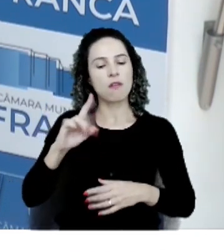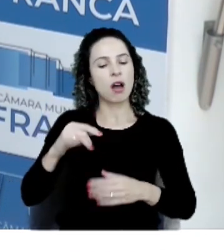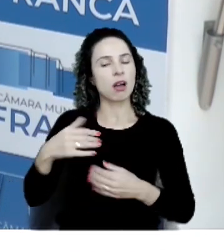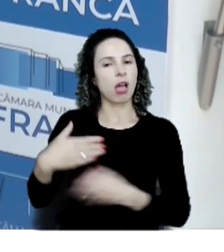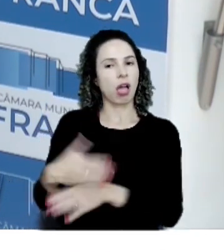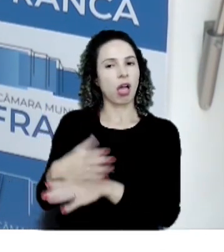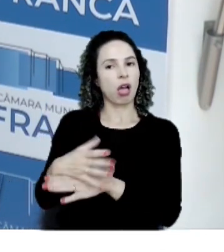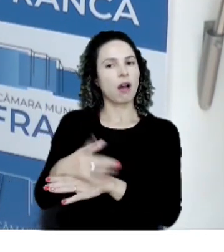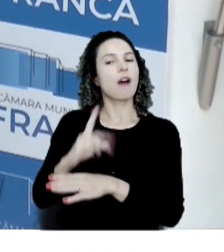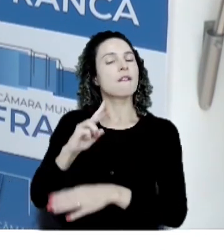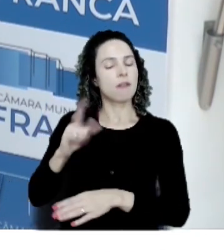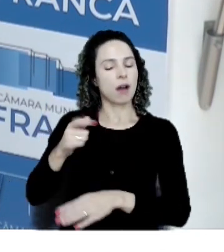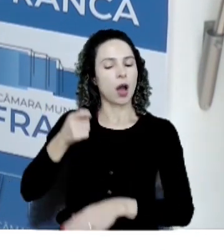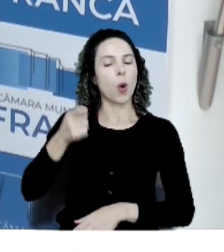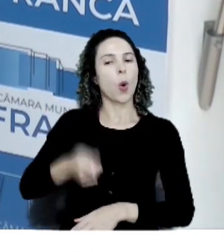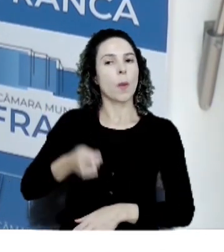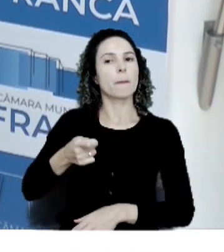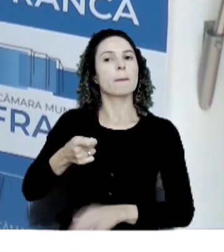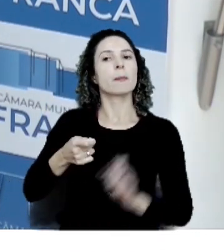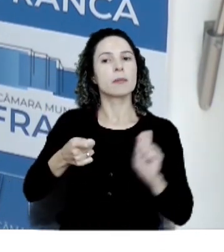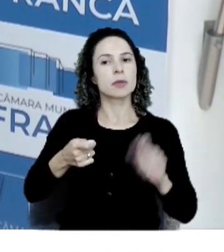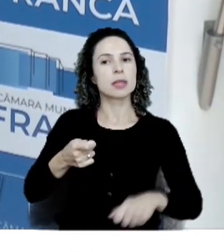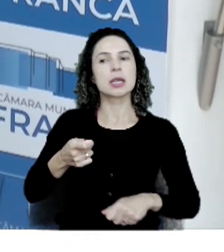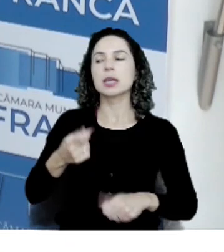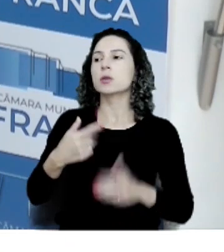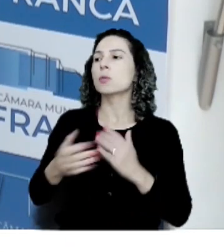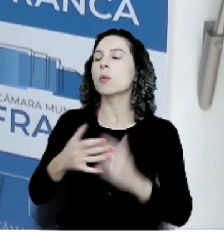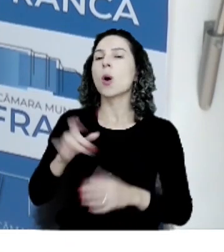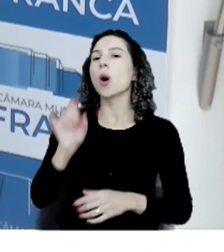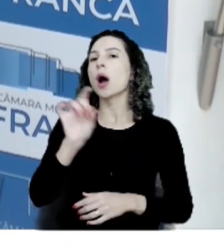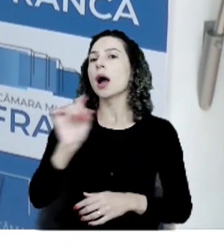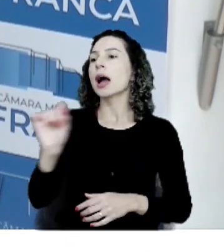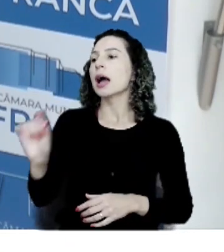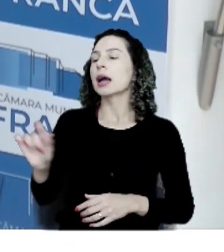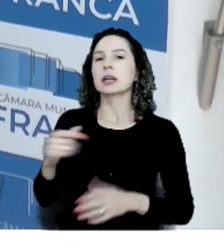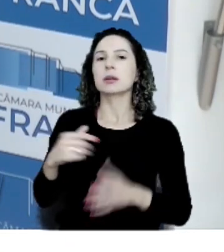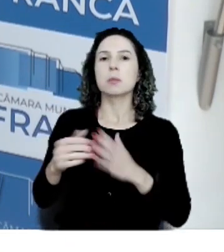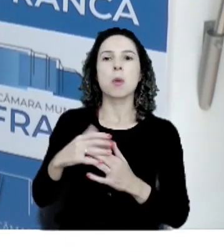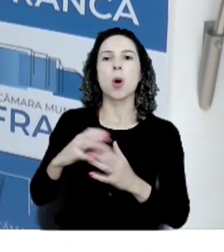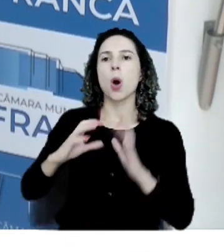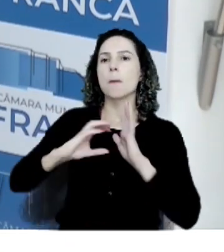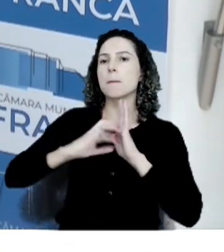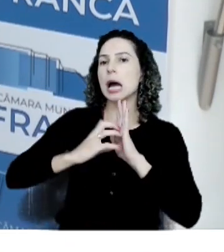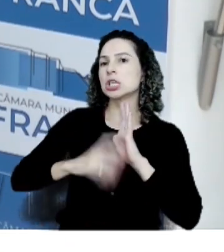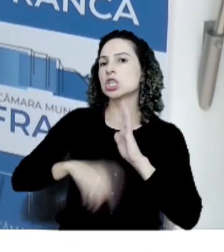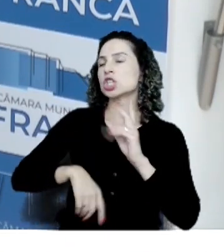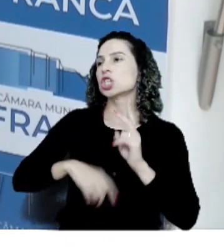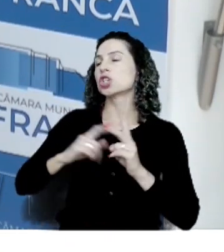vai cobrar a quem é de direito, independente de partido,